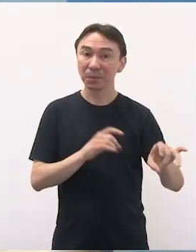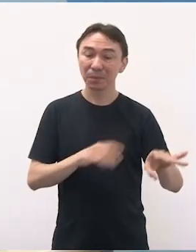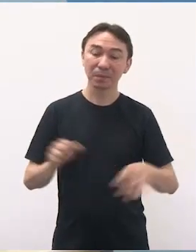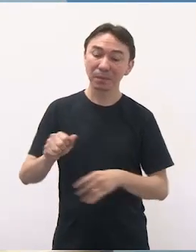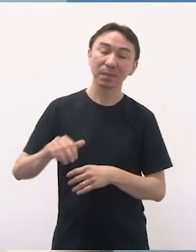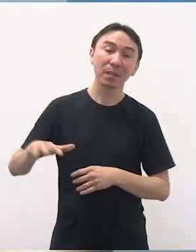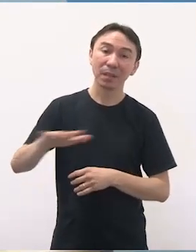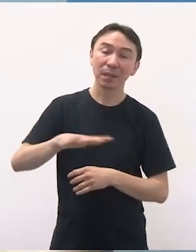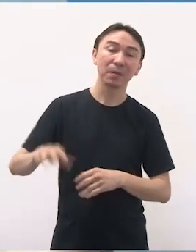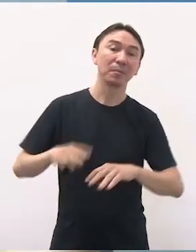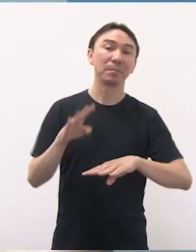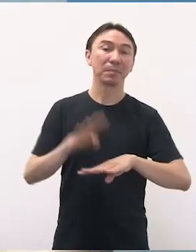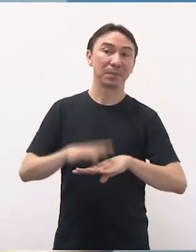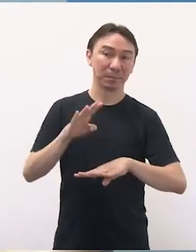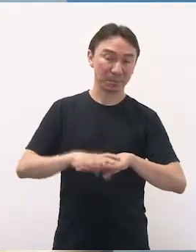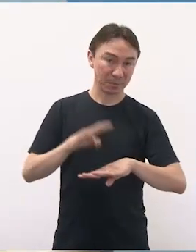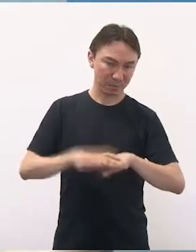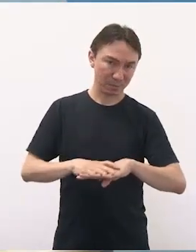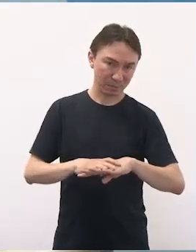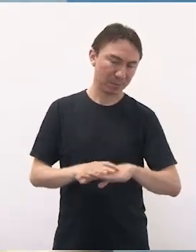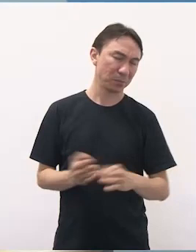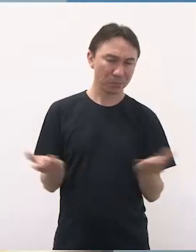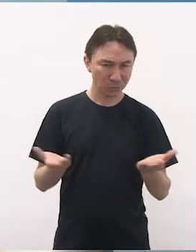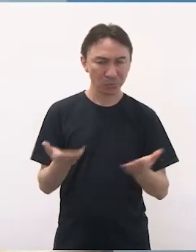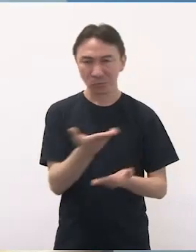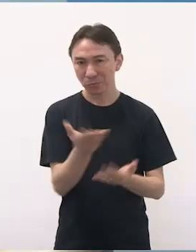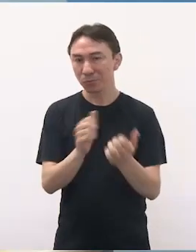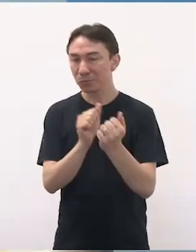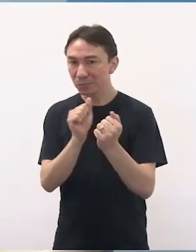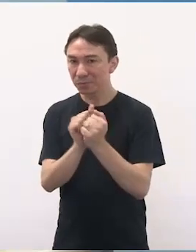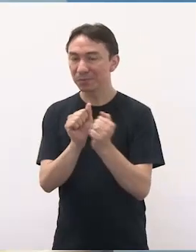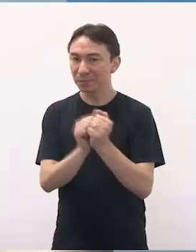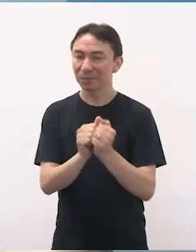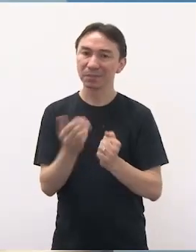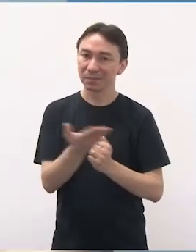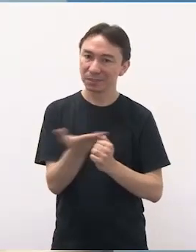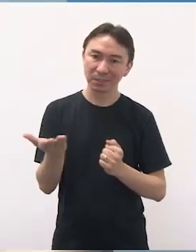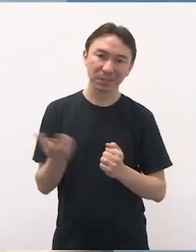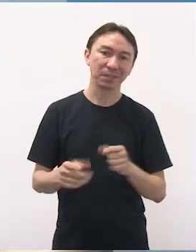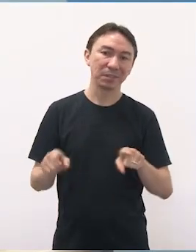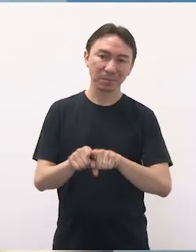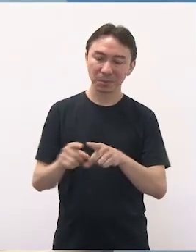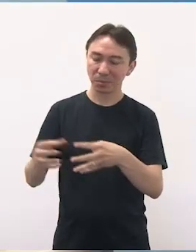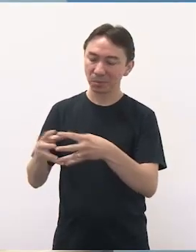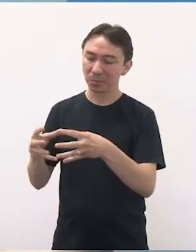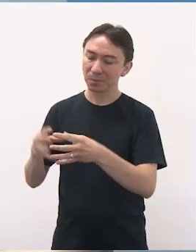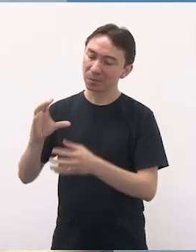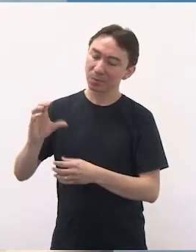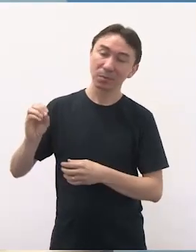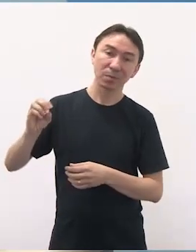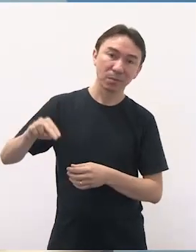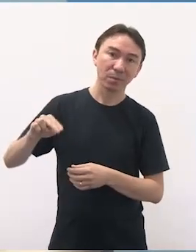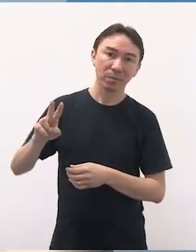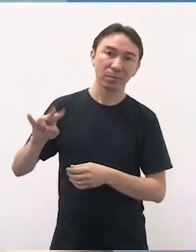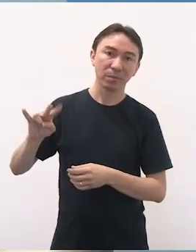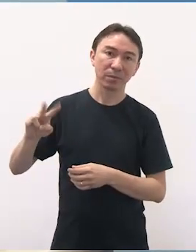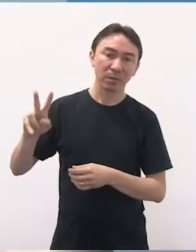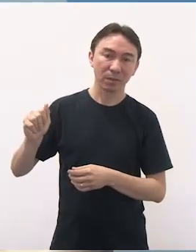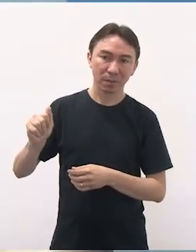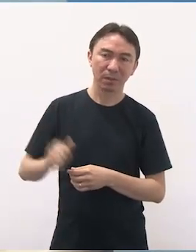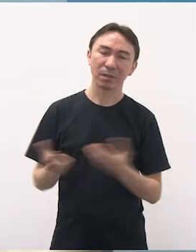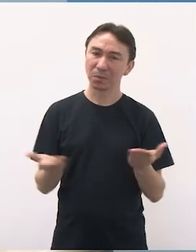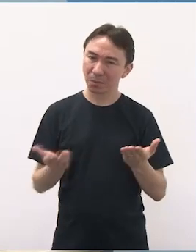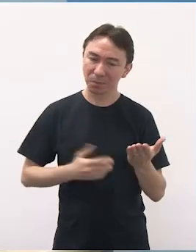componente, né? Estarei assim, junto com vocês e também com a equipe do Conviva, nesses primeiros 45 minutos, falando um pouco sobre a questão de viver